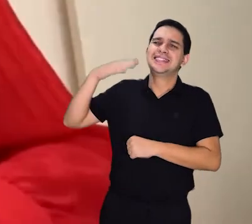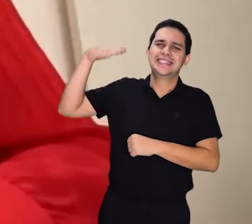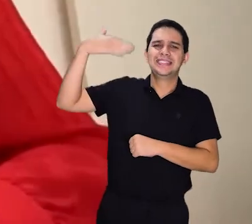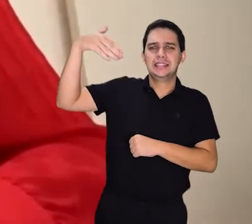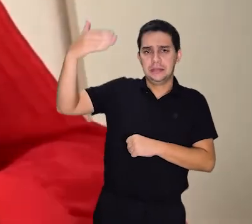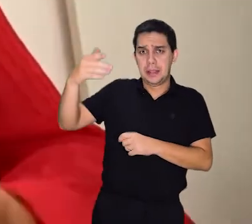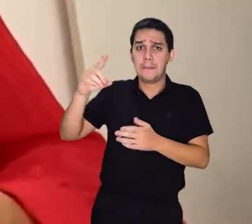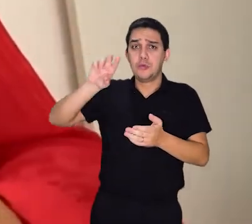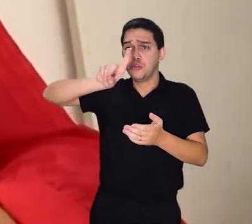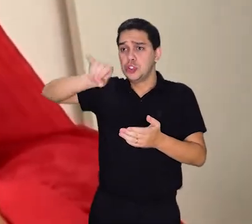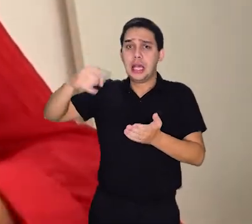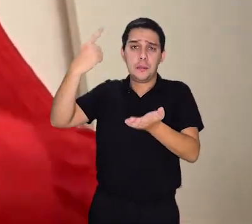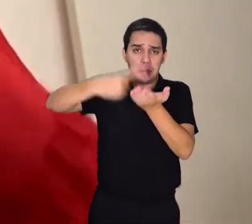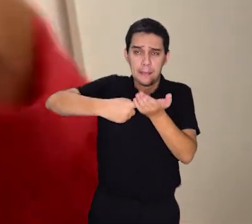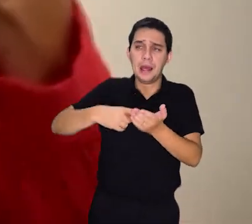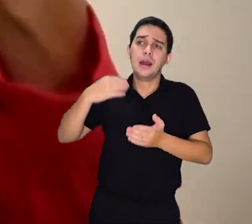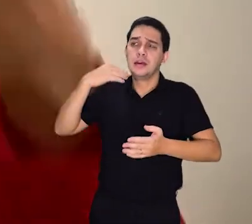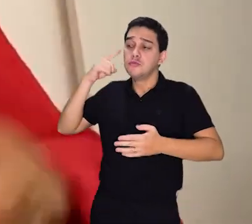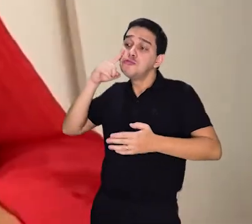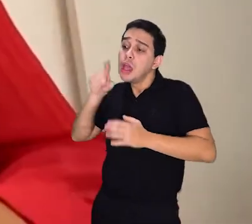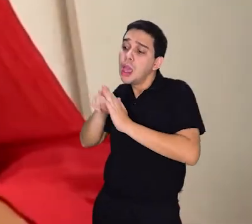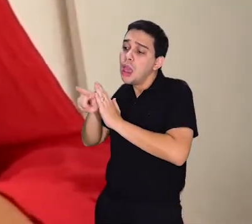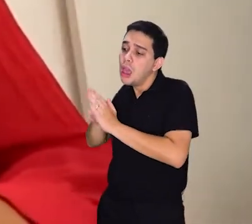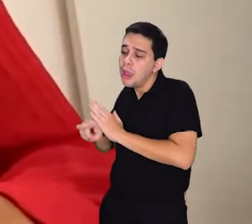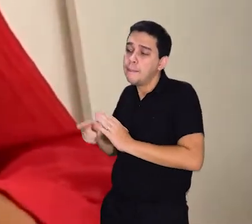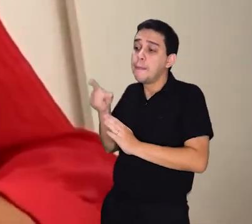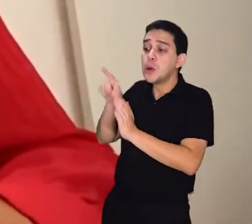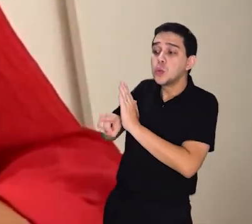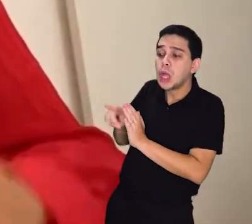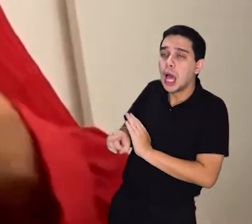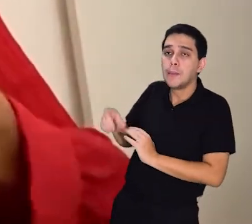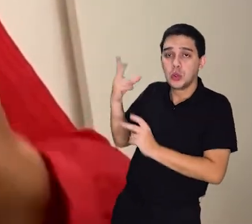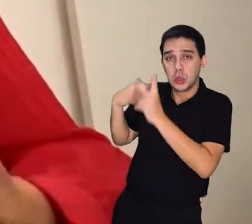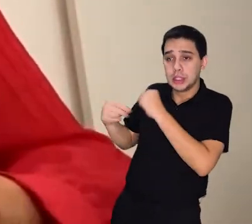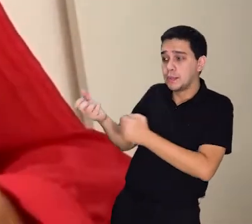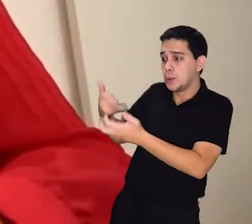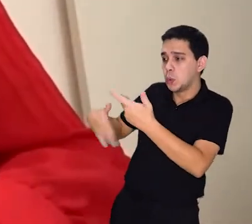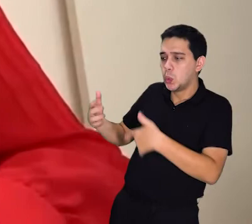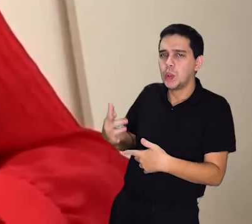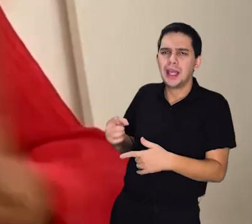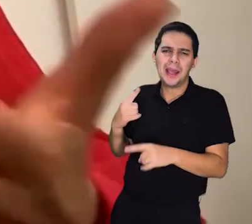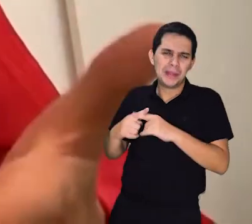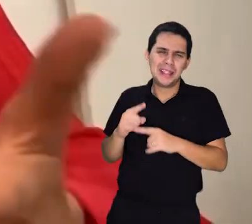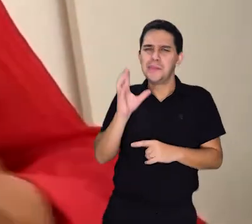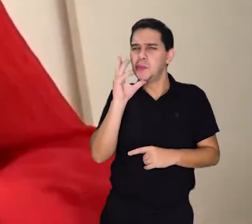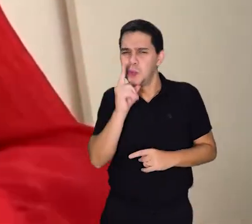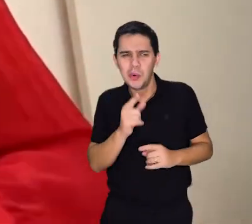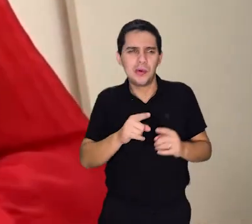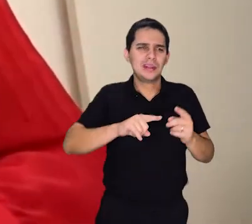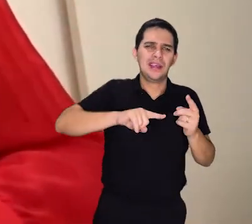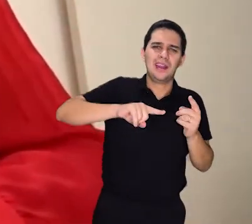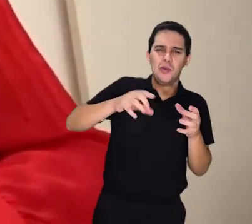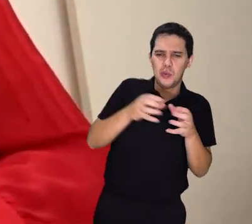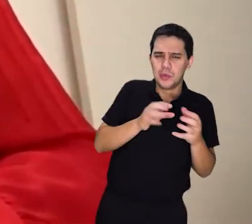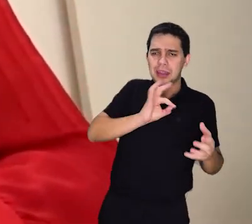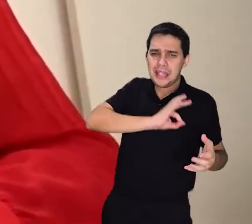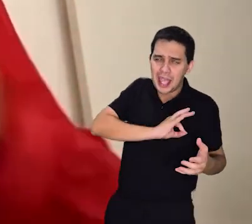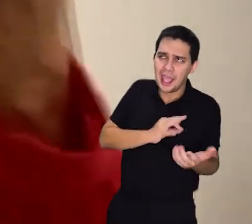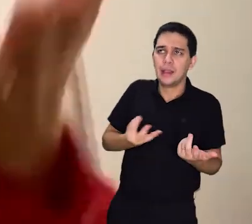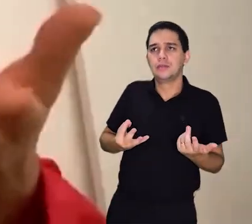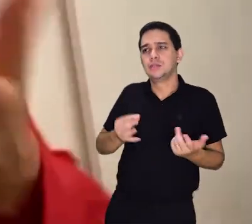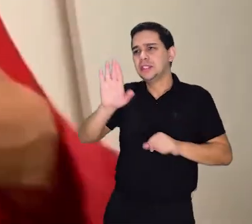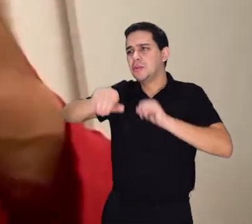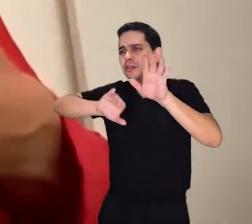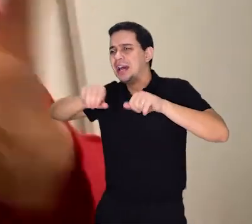10 testemunhas, inclusive a médica da unidade, o diretor, outros adolescentes, a equipe técnica que relatou para o Ministério Público,